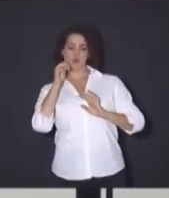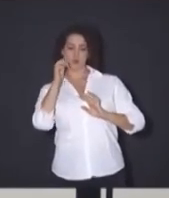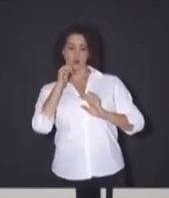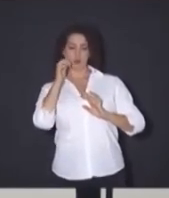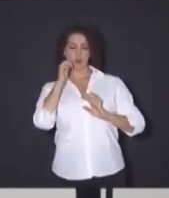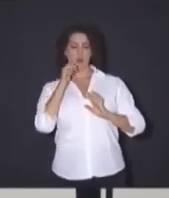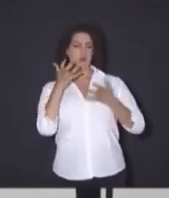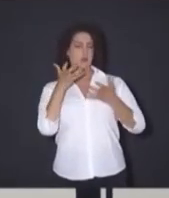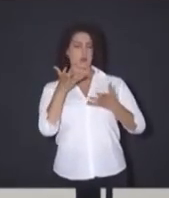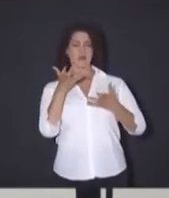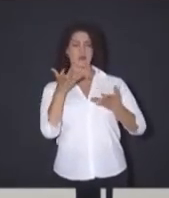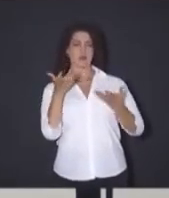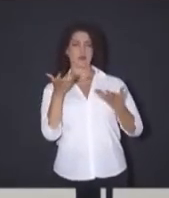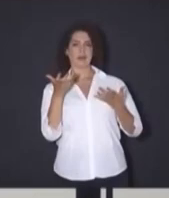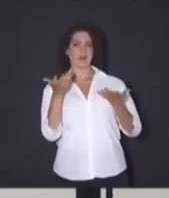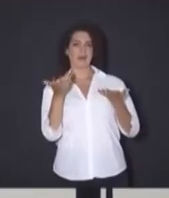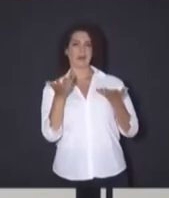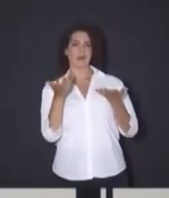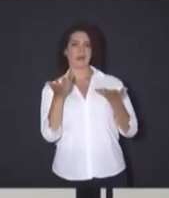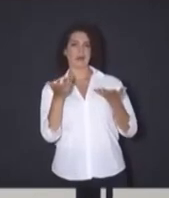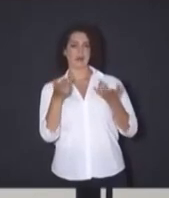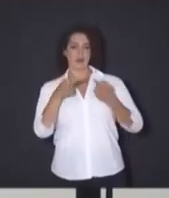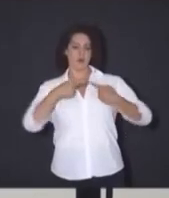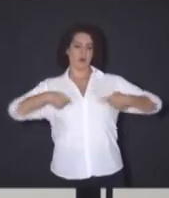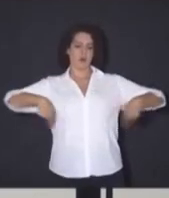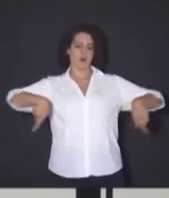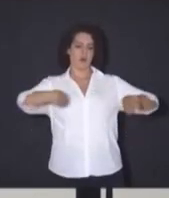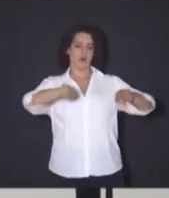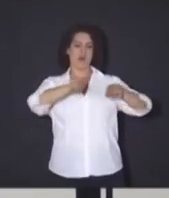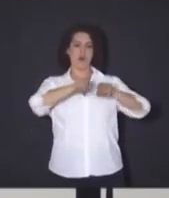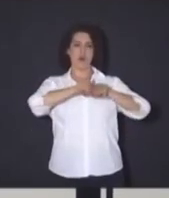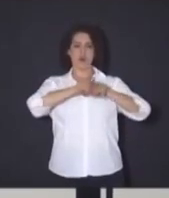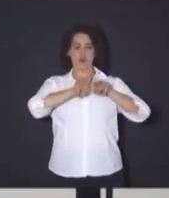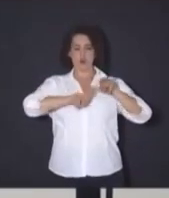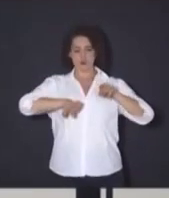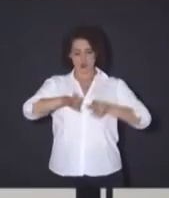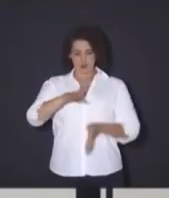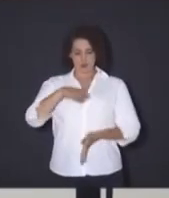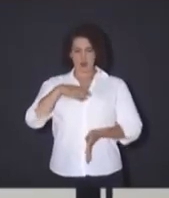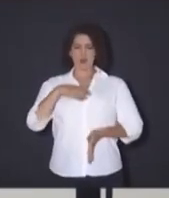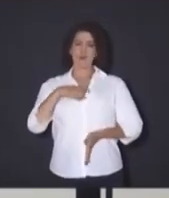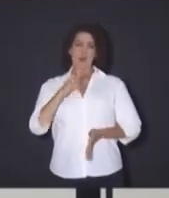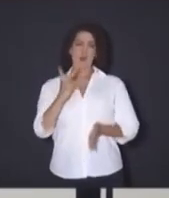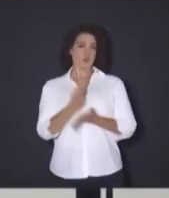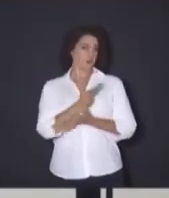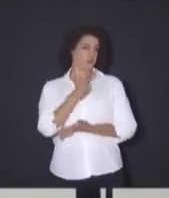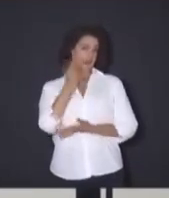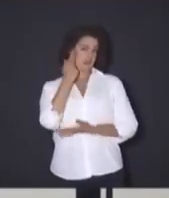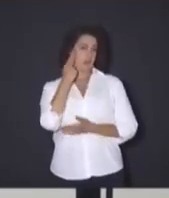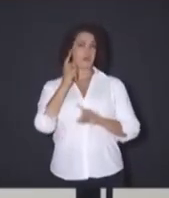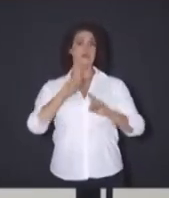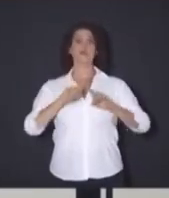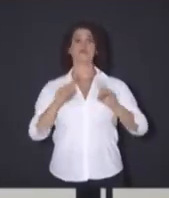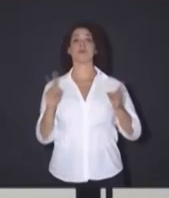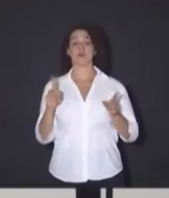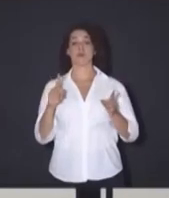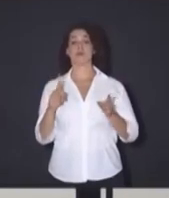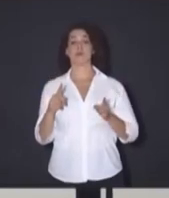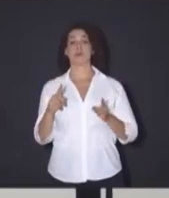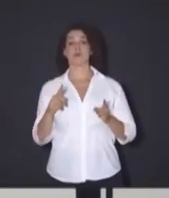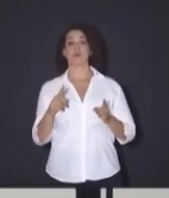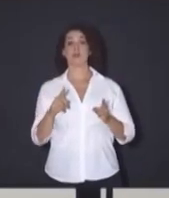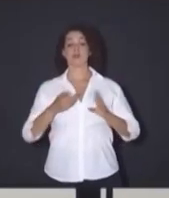querem fazer roda vestido calça, quer dizer, são coisas que acontecem. Mas, em relação